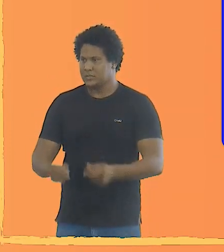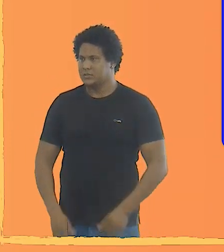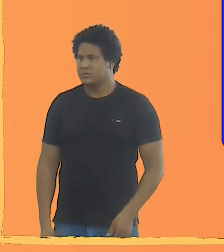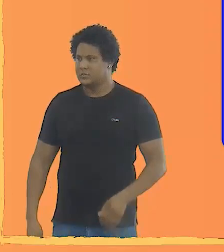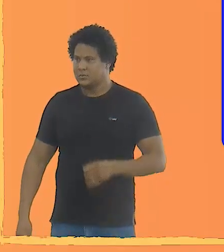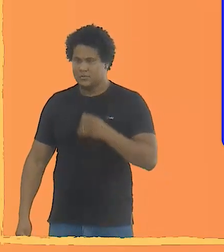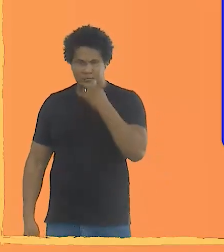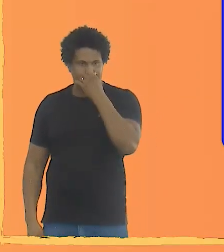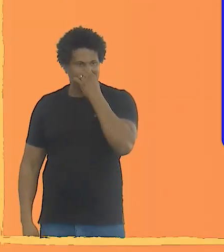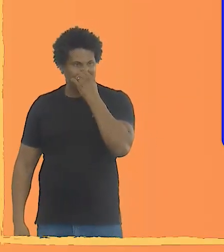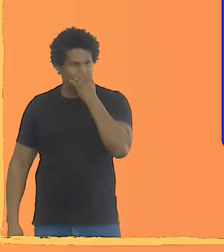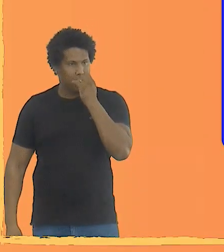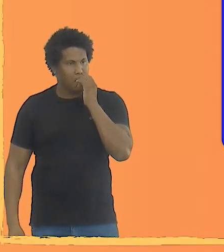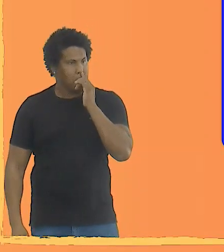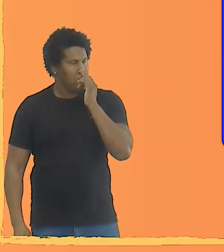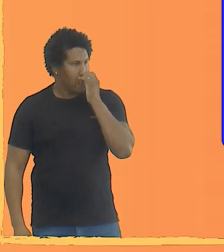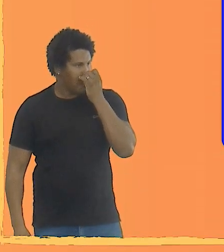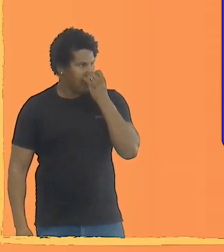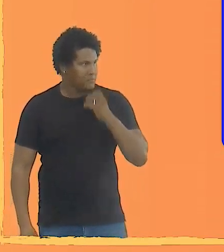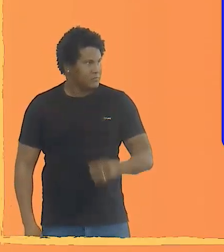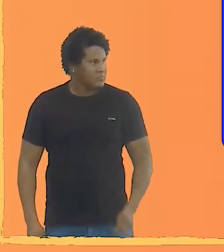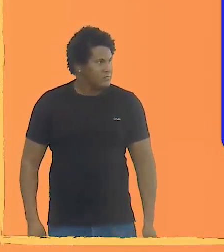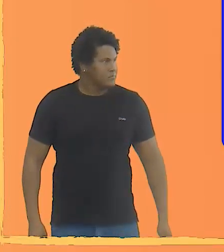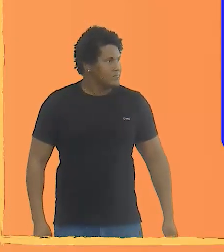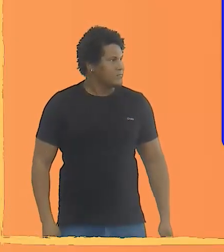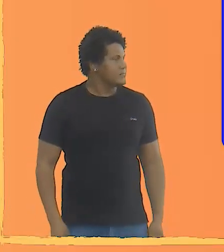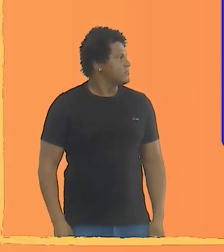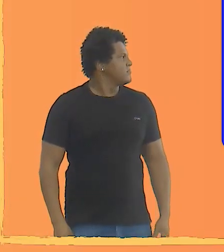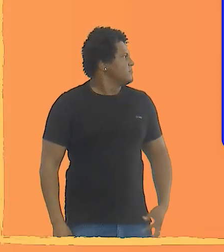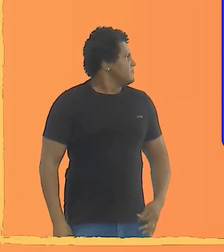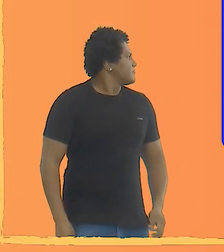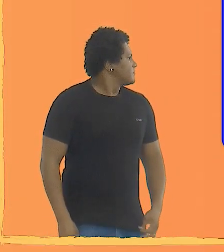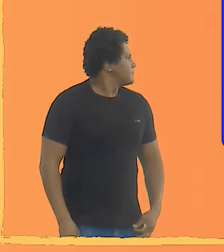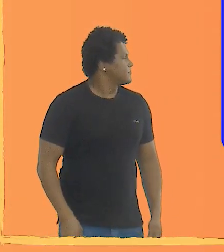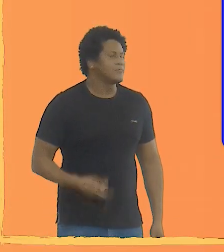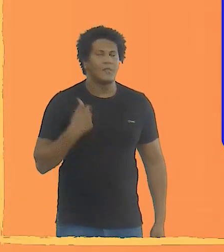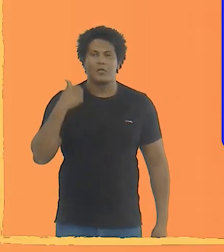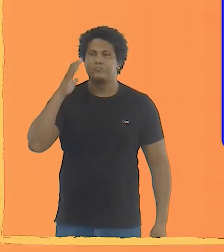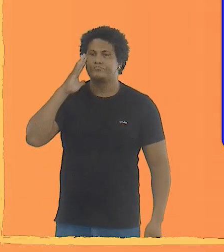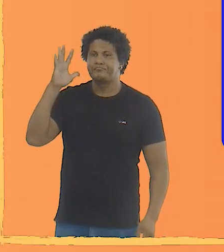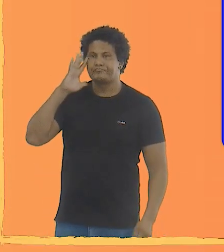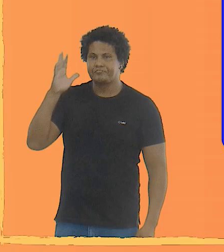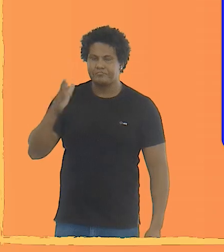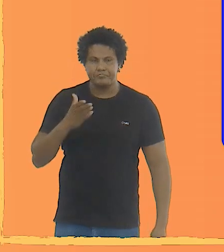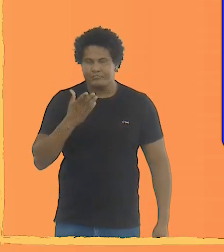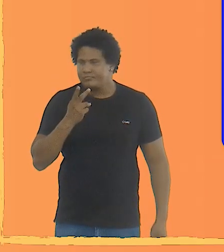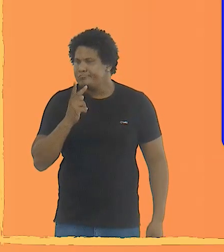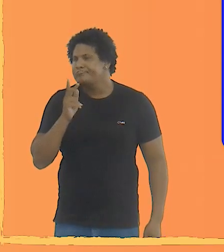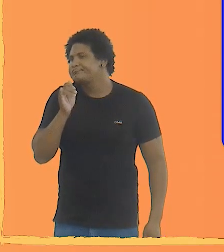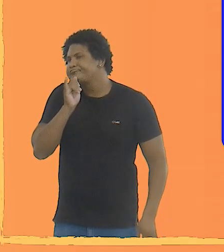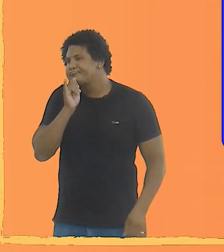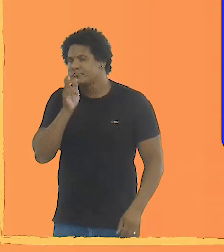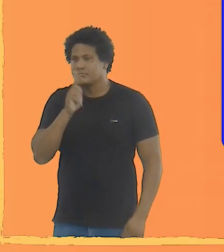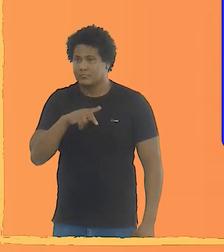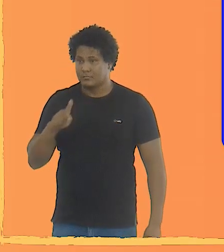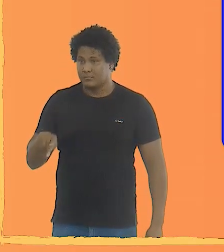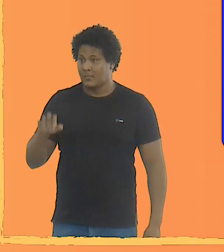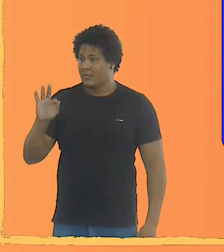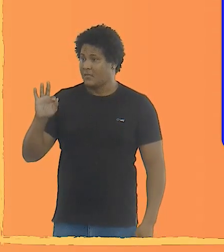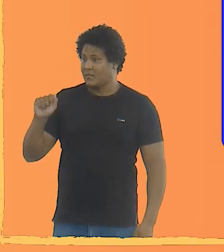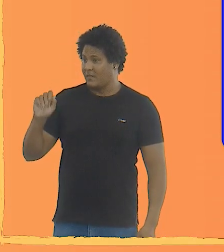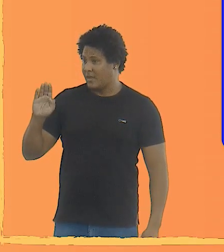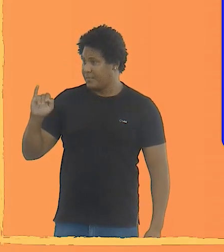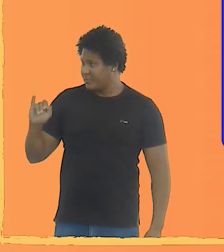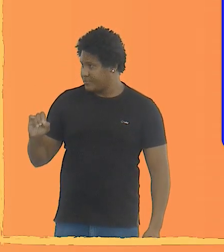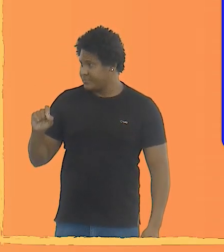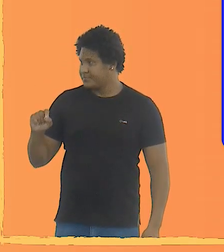simples. Imagine a seguinte situação, né? O professor Fábio, ele vai escolher uma roupa para vir hoje. Aí ele